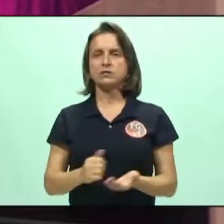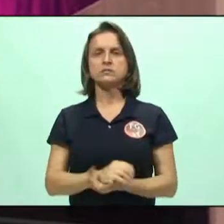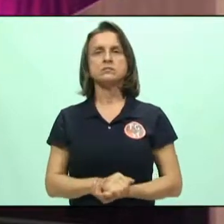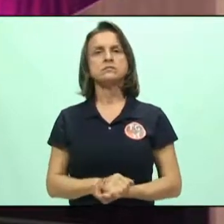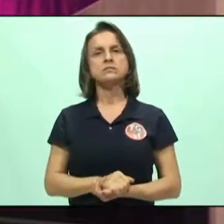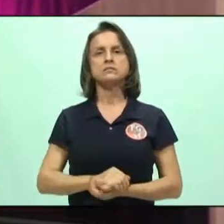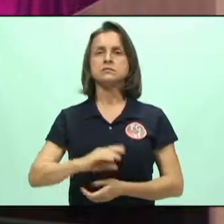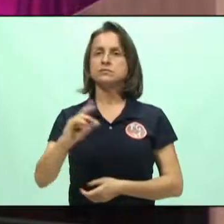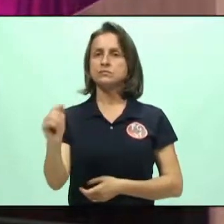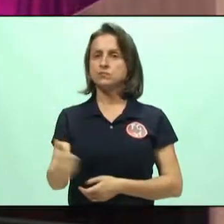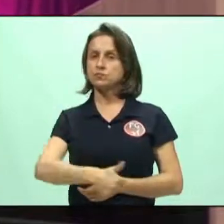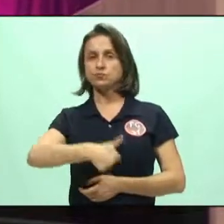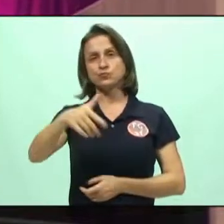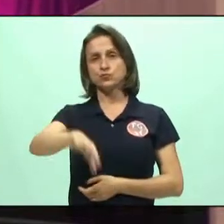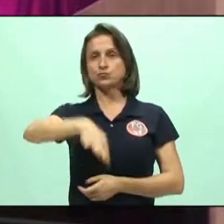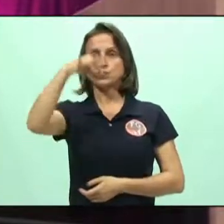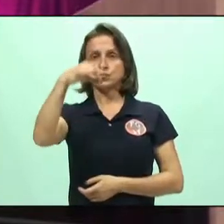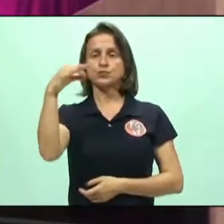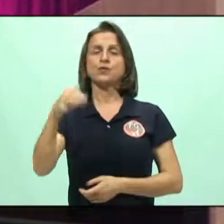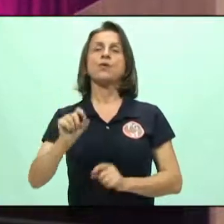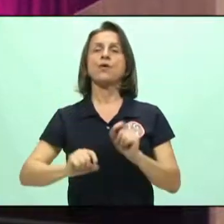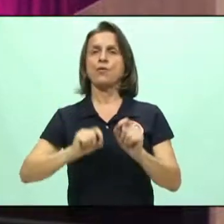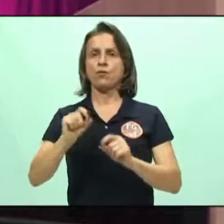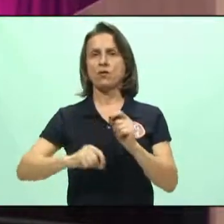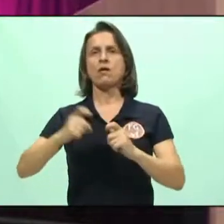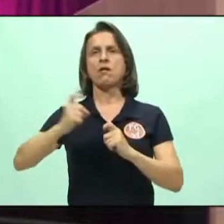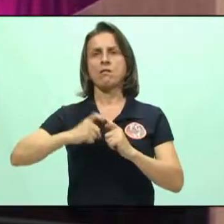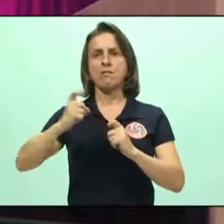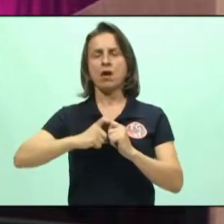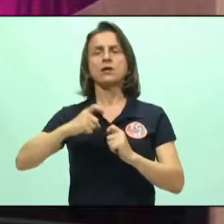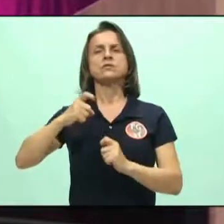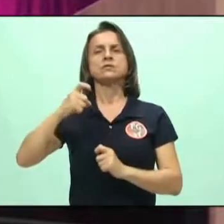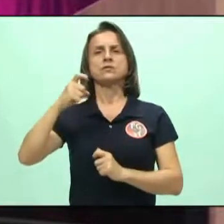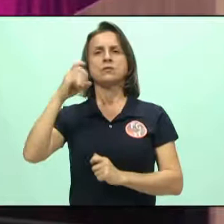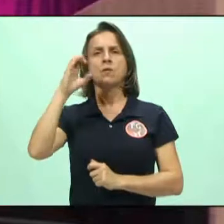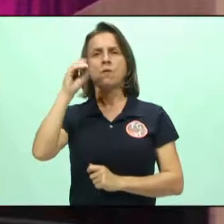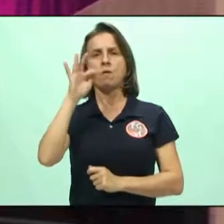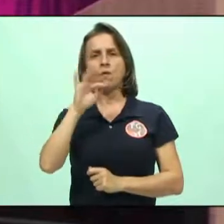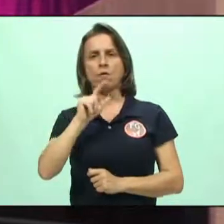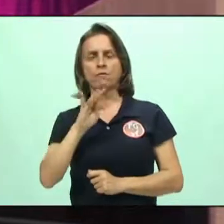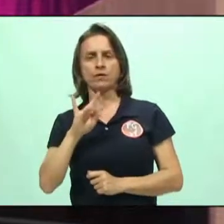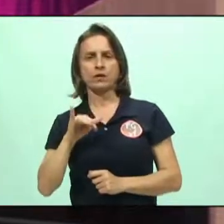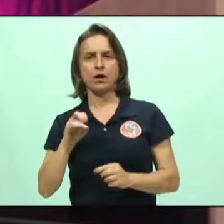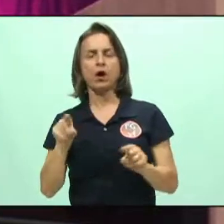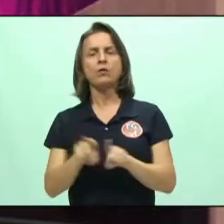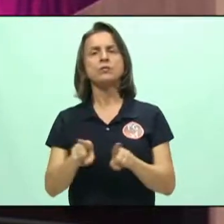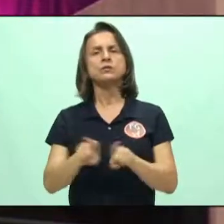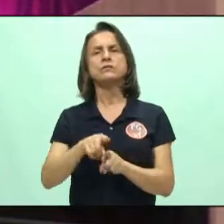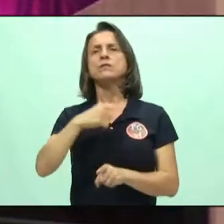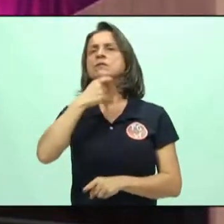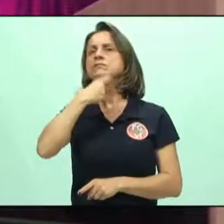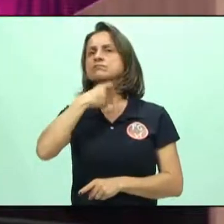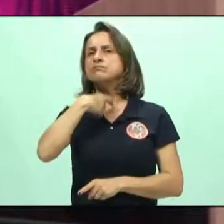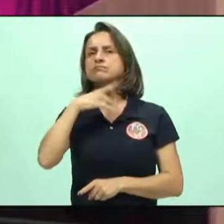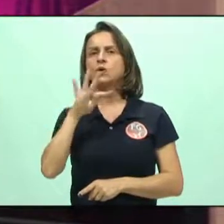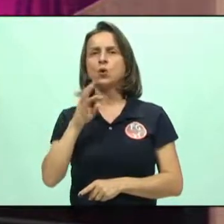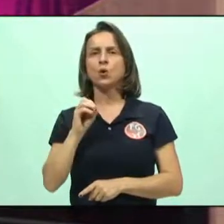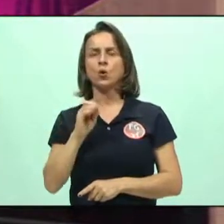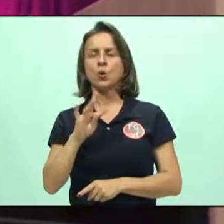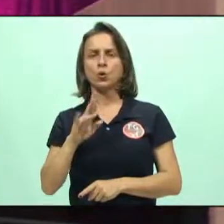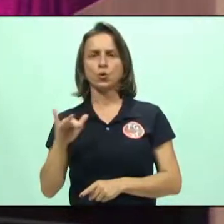consultas com oftalmologia e otorrinolaringologia para crianças em fase escolar